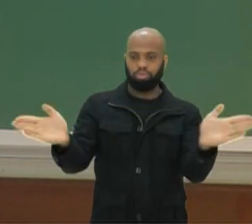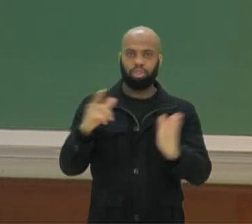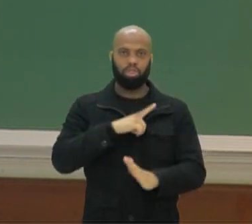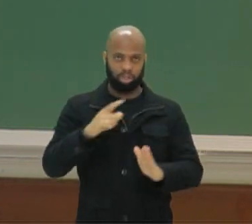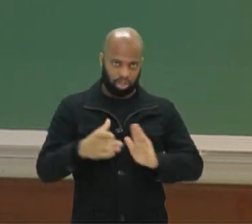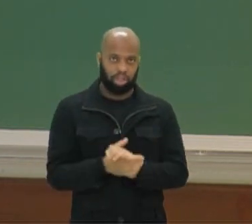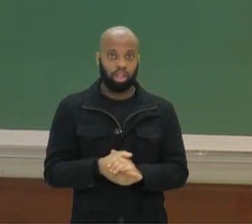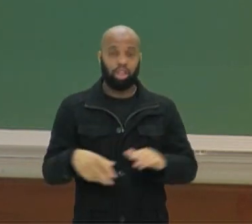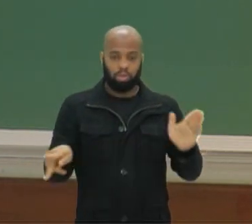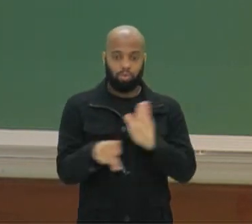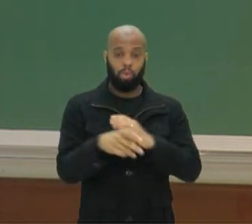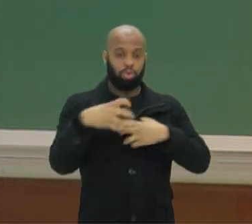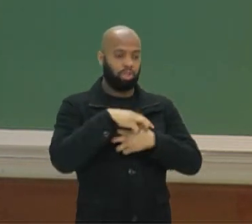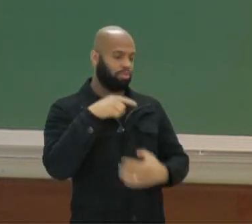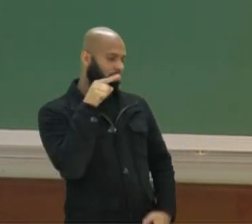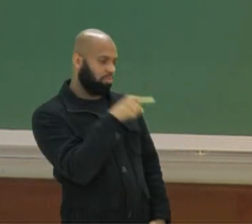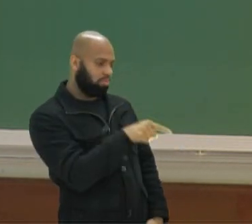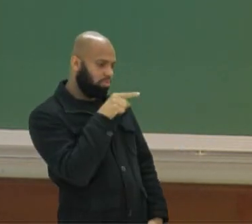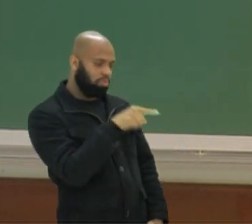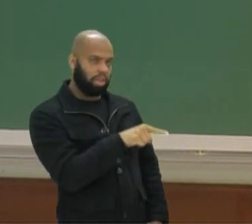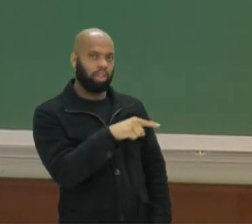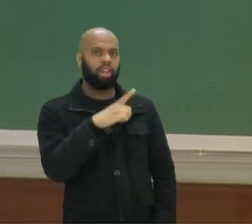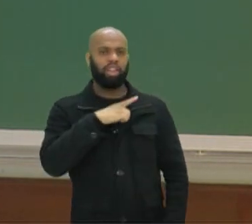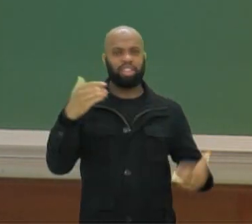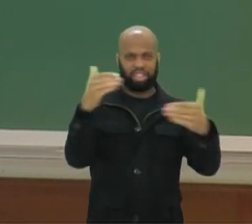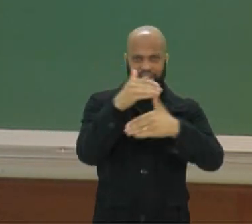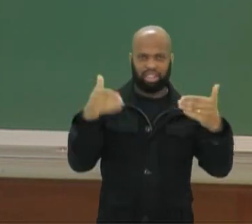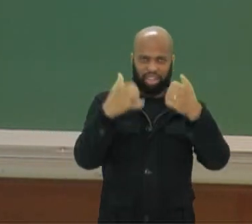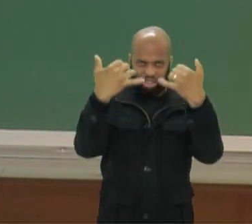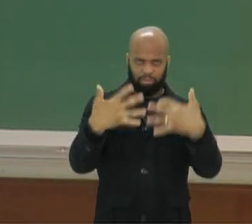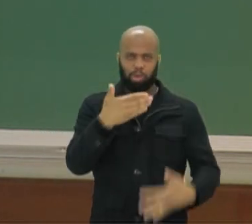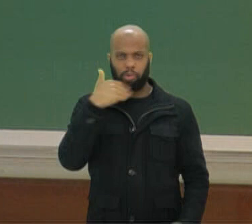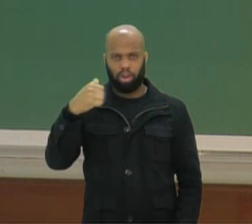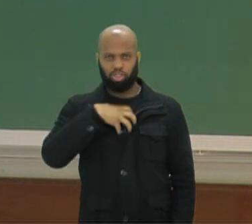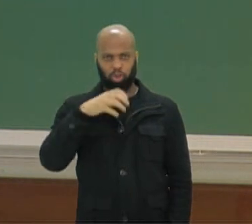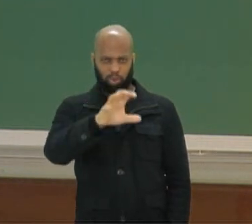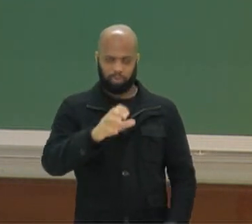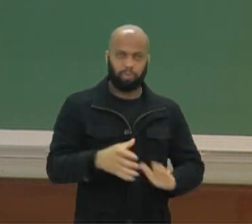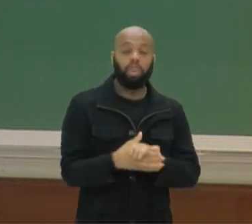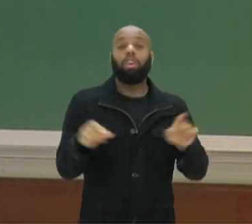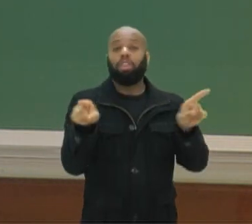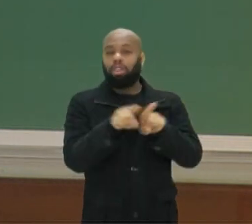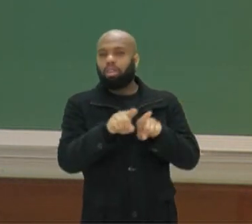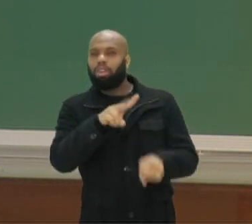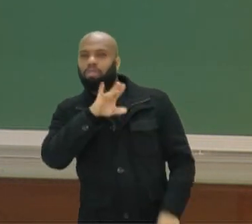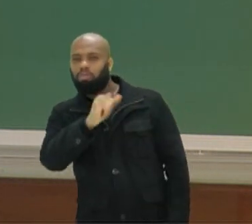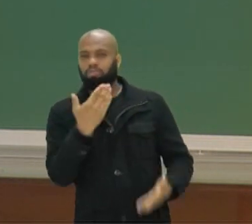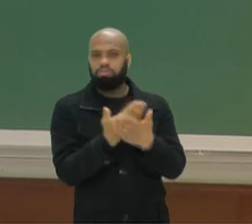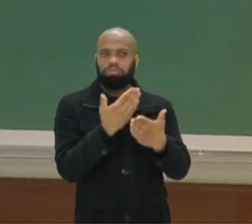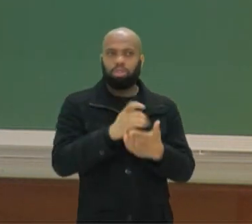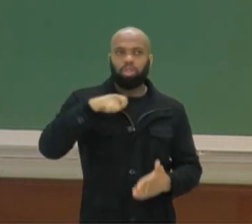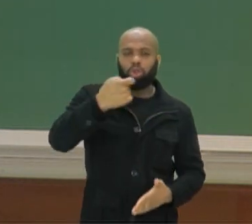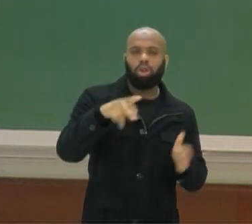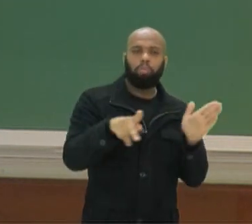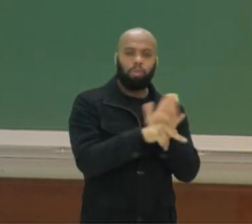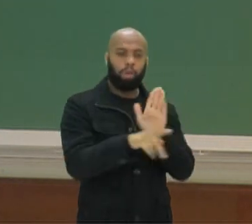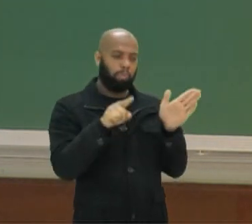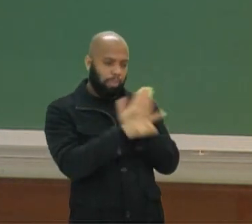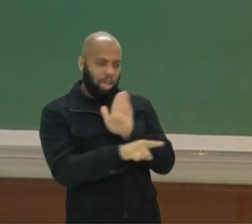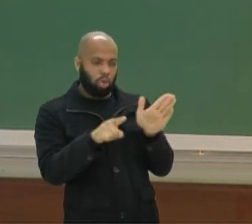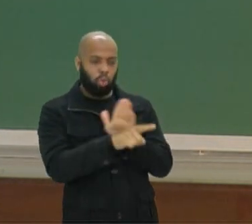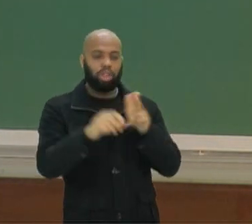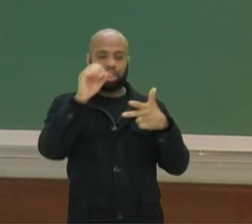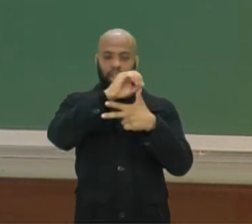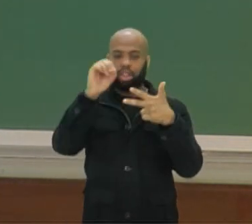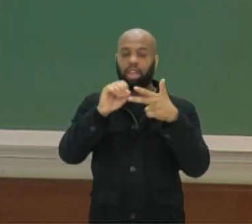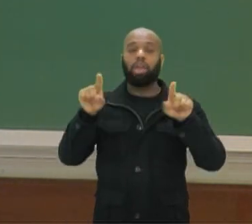tá? Na voz passiva. Chegando lá nos slides eu converso melhor sobre isso. E vamos falar sobre questões do Enem, só que hoje